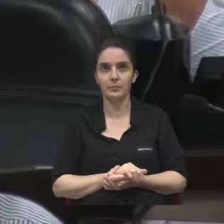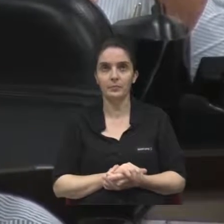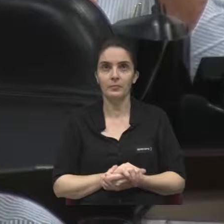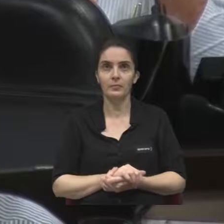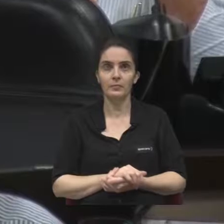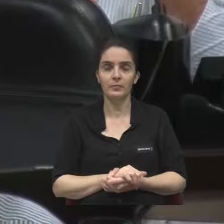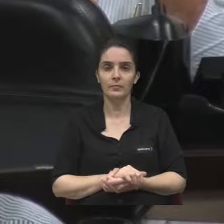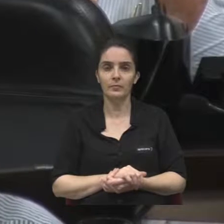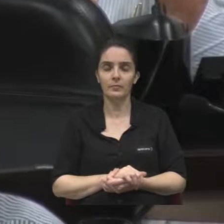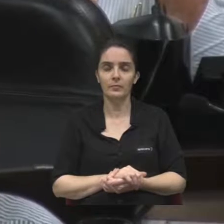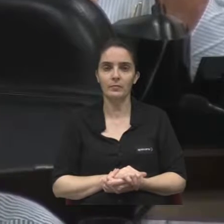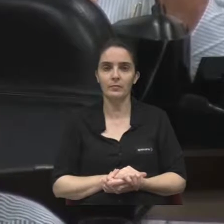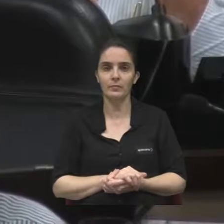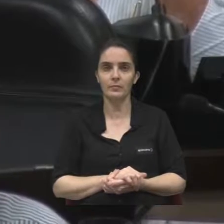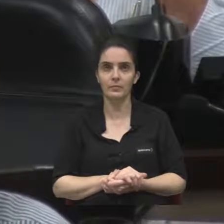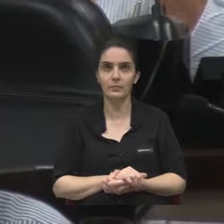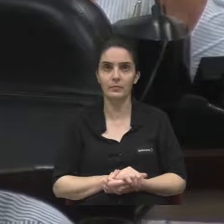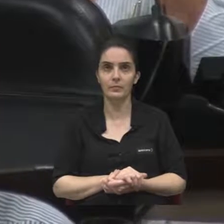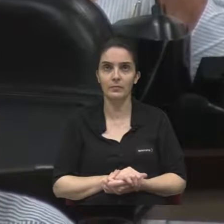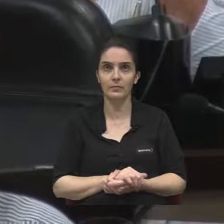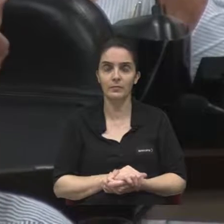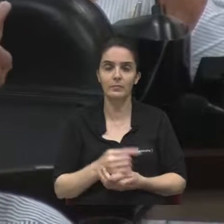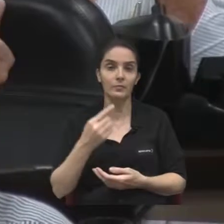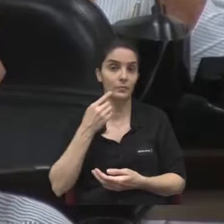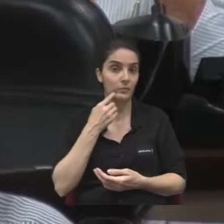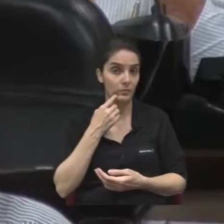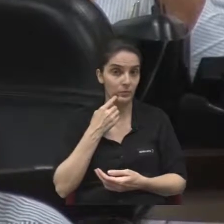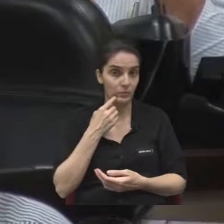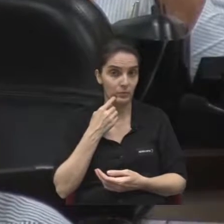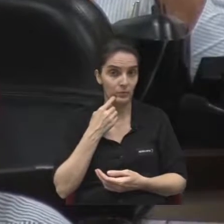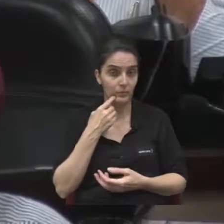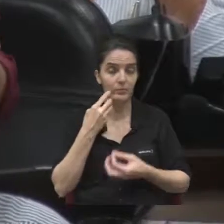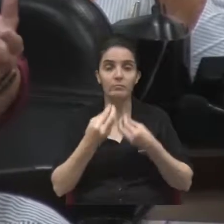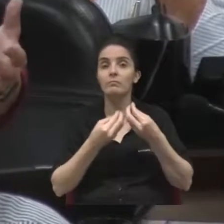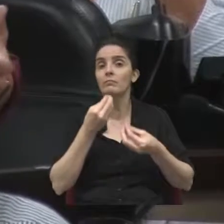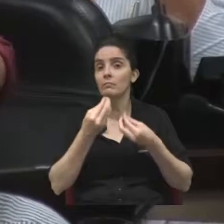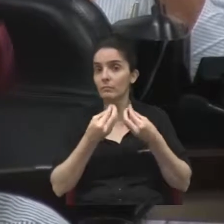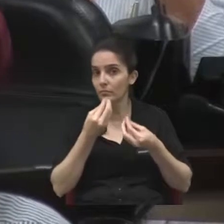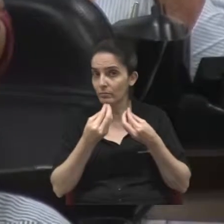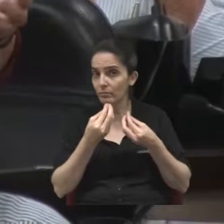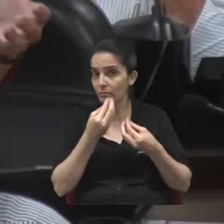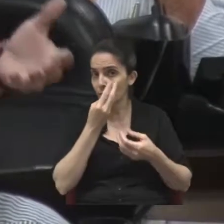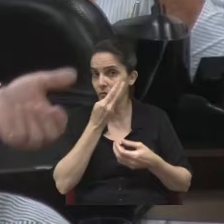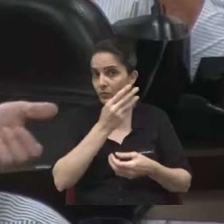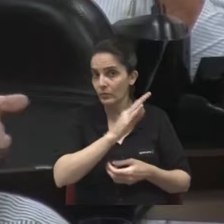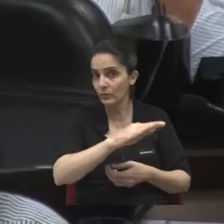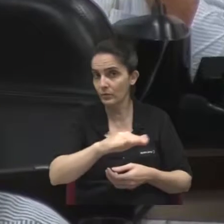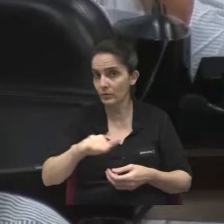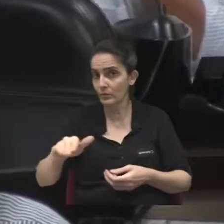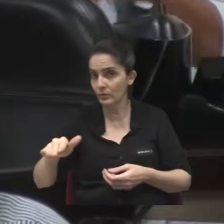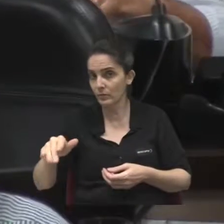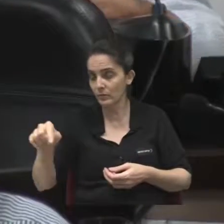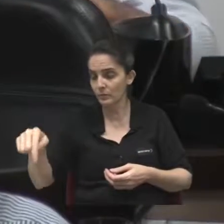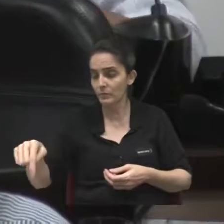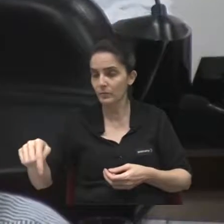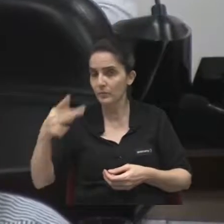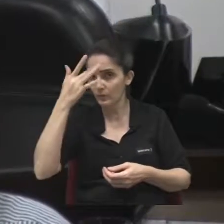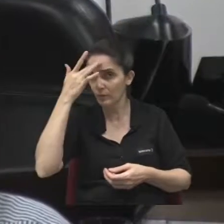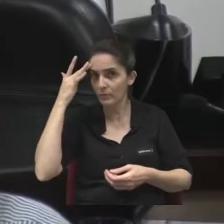Já viu, vereador Cleiton, como é que as crianças, como é que as pessoas ali vivem?